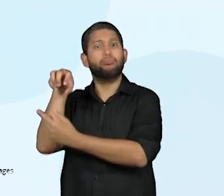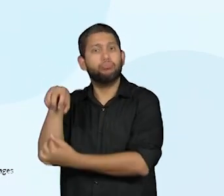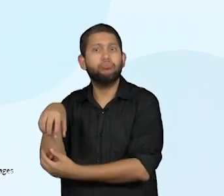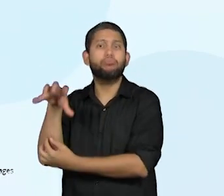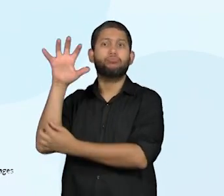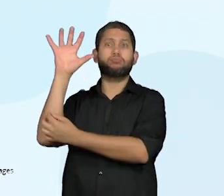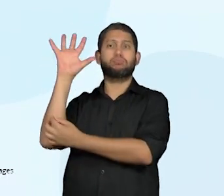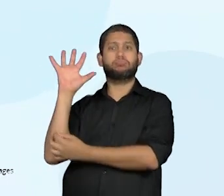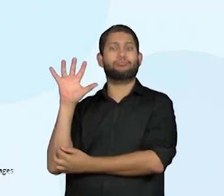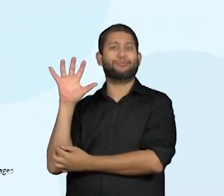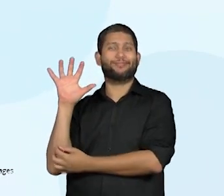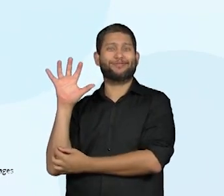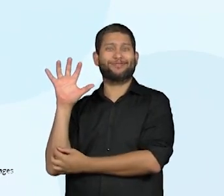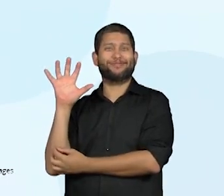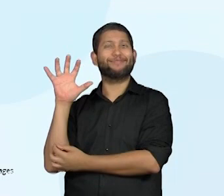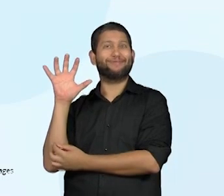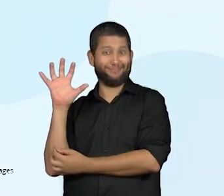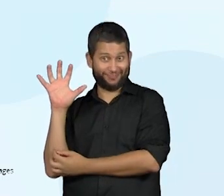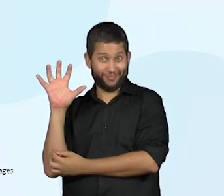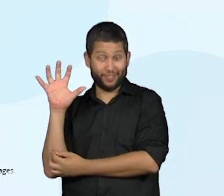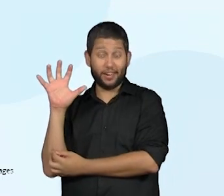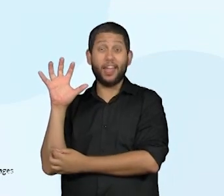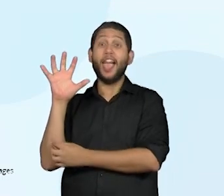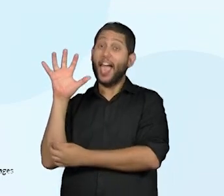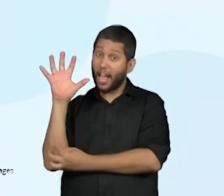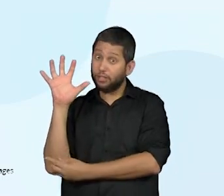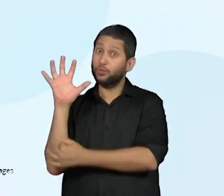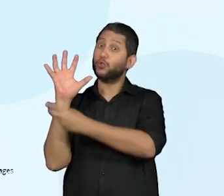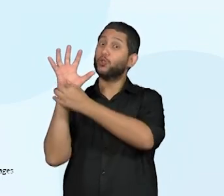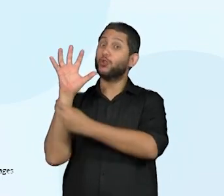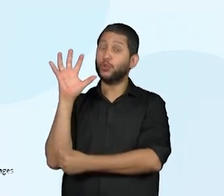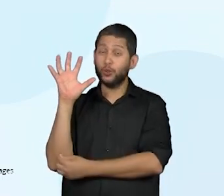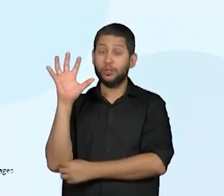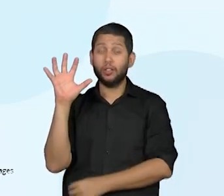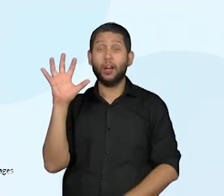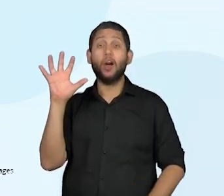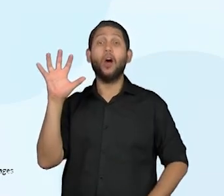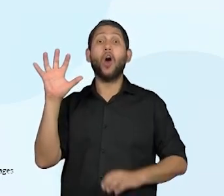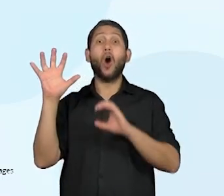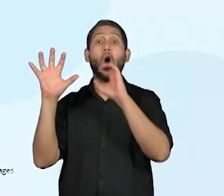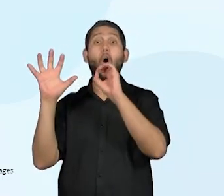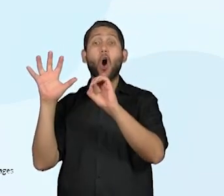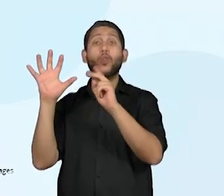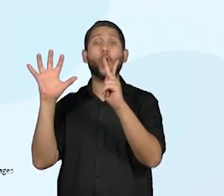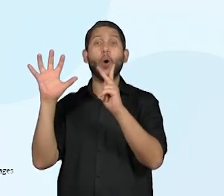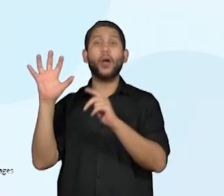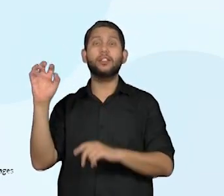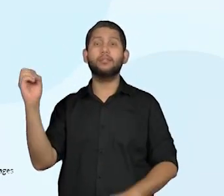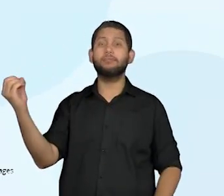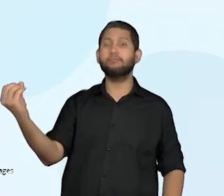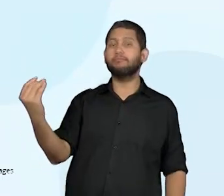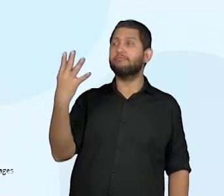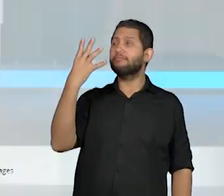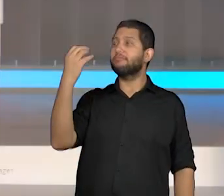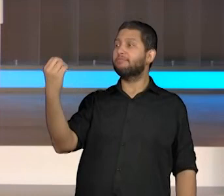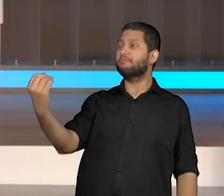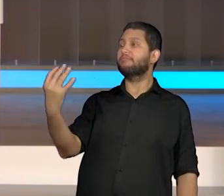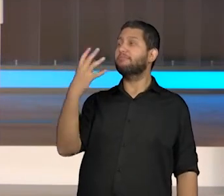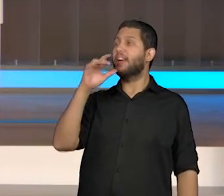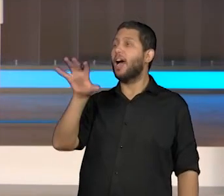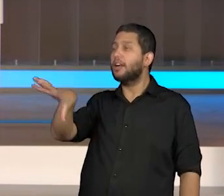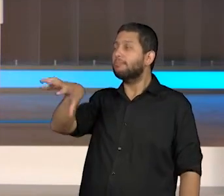ar, de volta. E o oxigênio ajuda na respiração de todos os